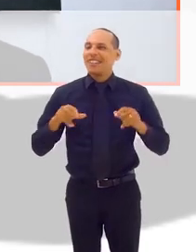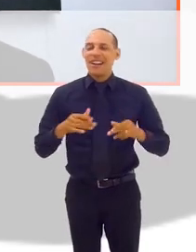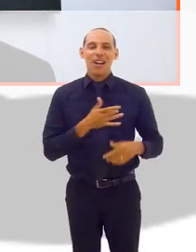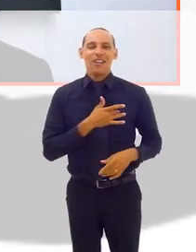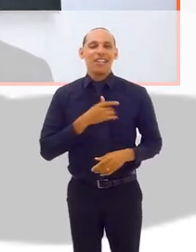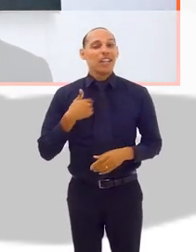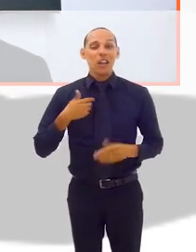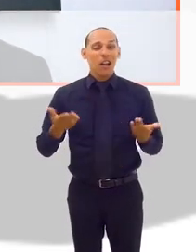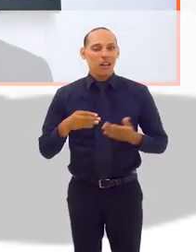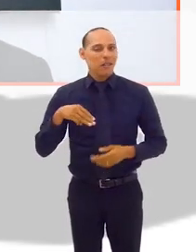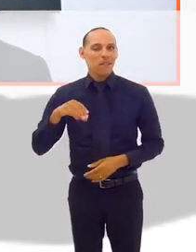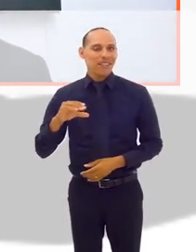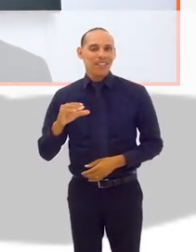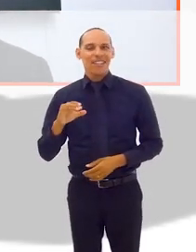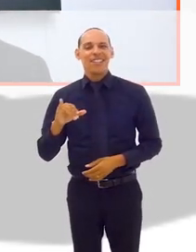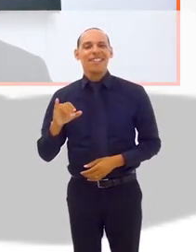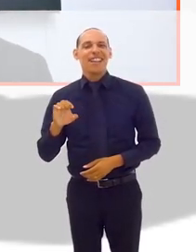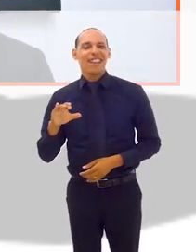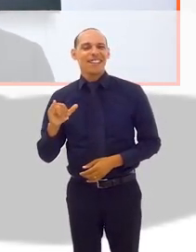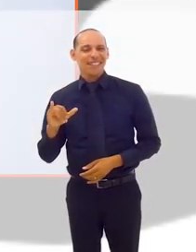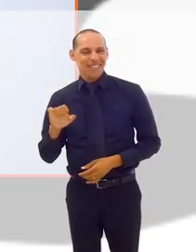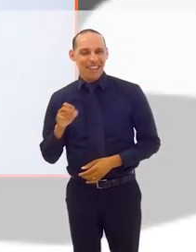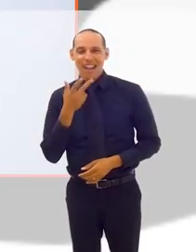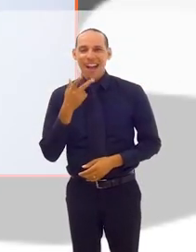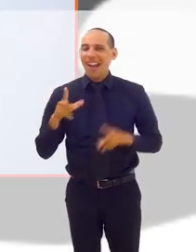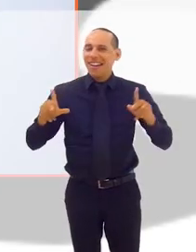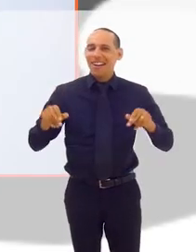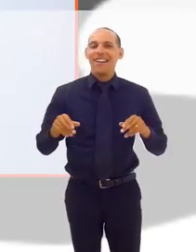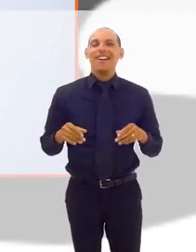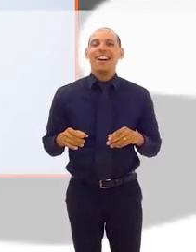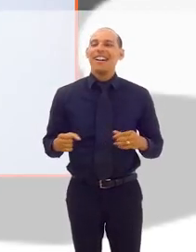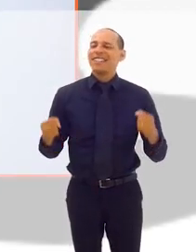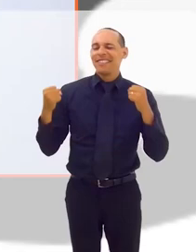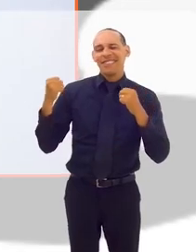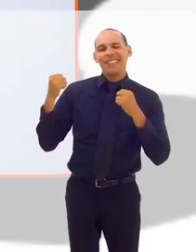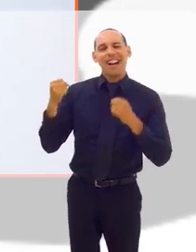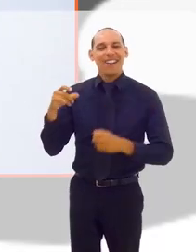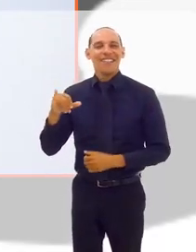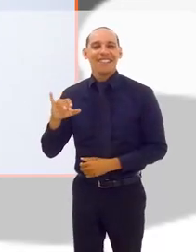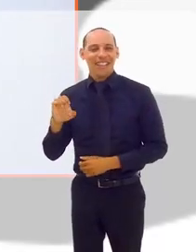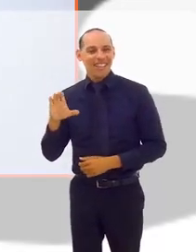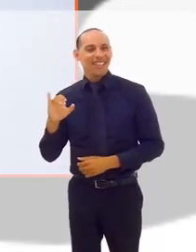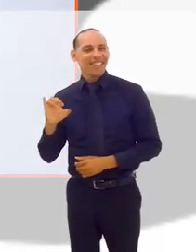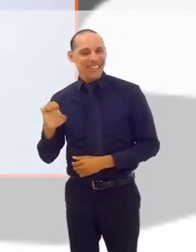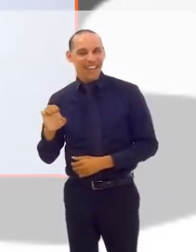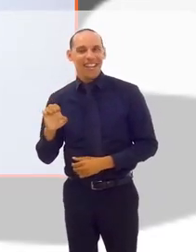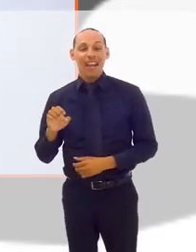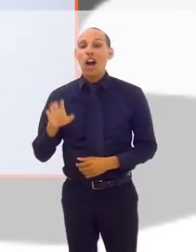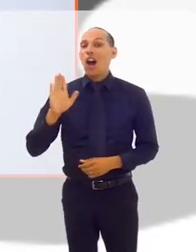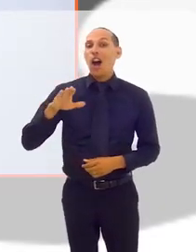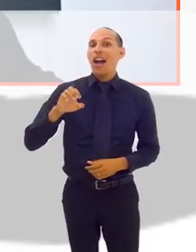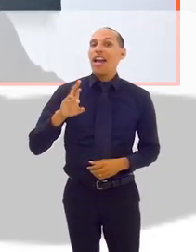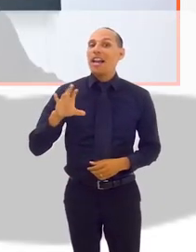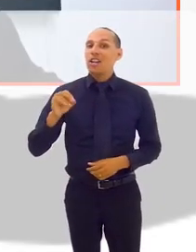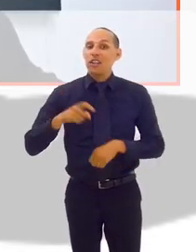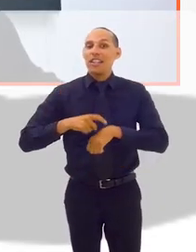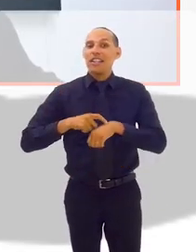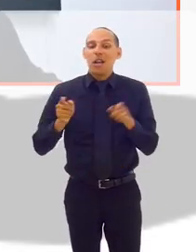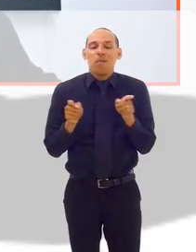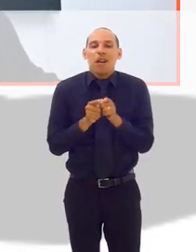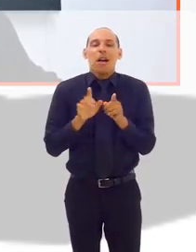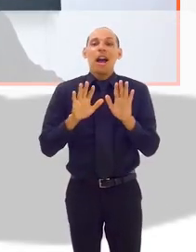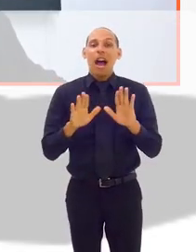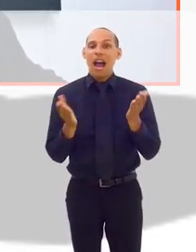até rimou, tô aparecendo o MCAE aí. Um salve pro MCAE aí, é verdade. Ô, Érico, nós temos